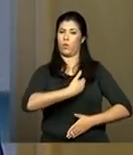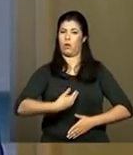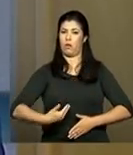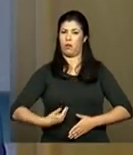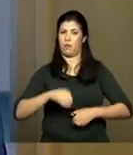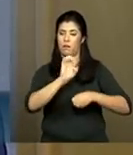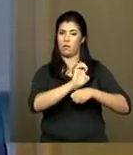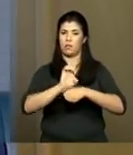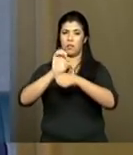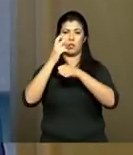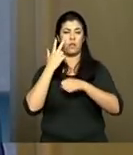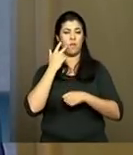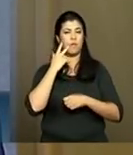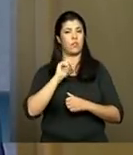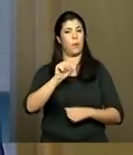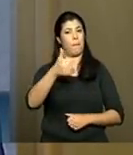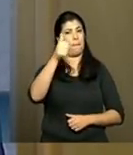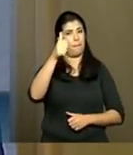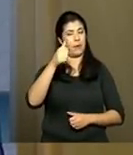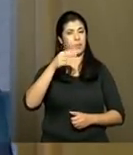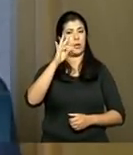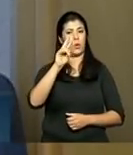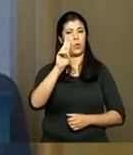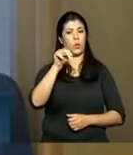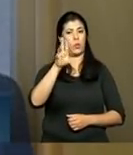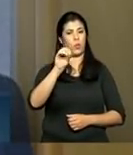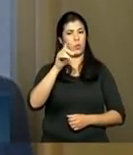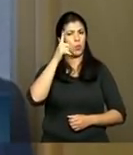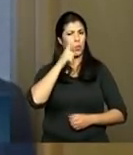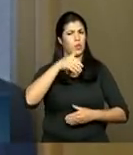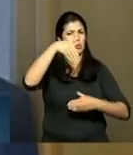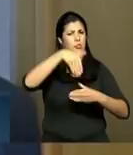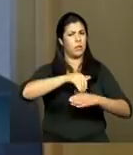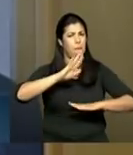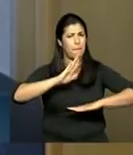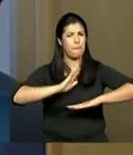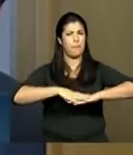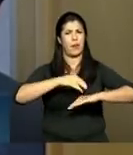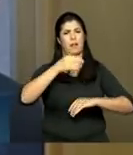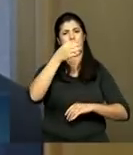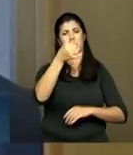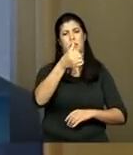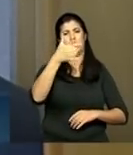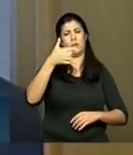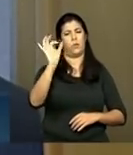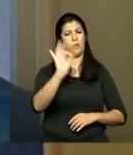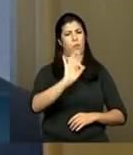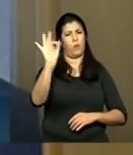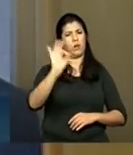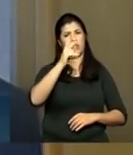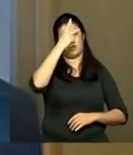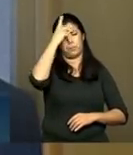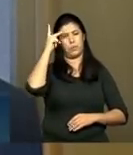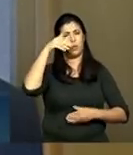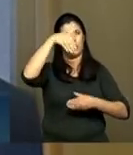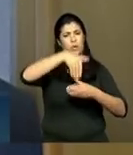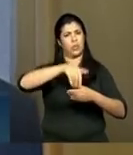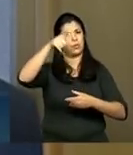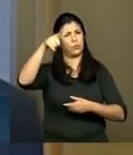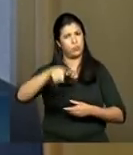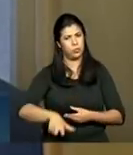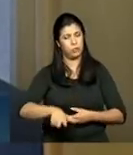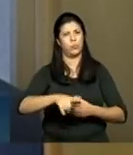no primeiro turno. Cid alcançou a preferência de mais de 62% do eleitorado mais uma